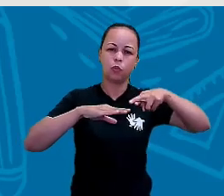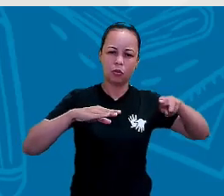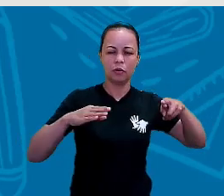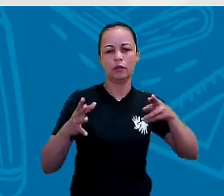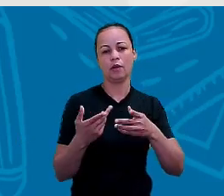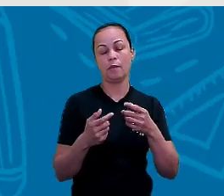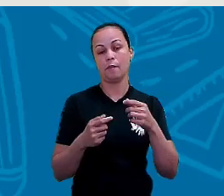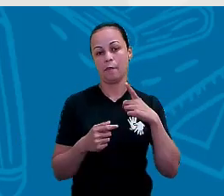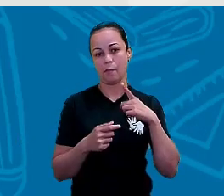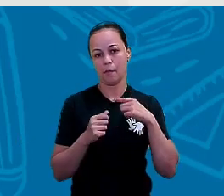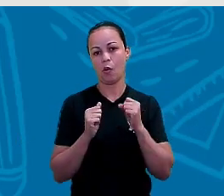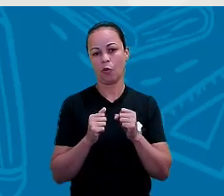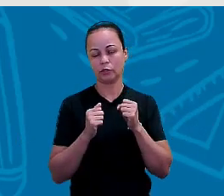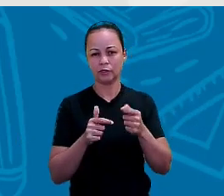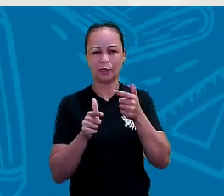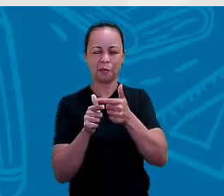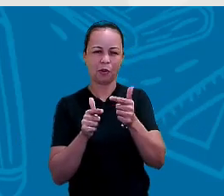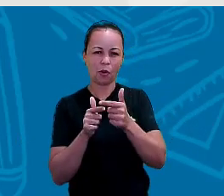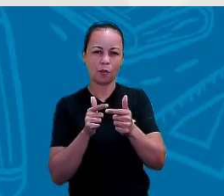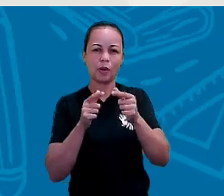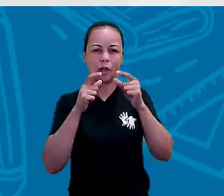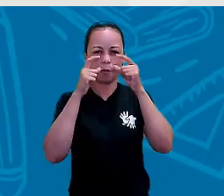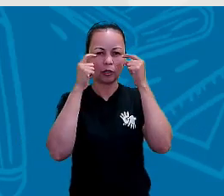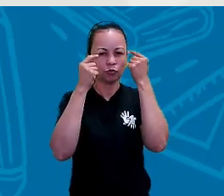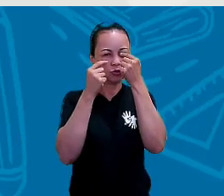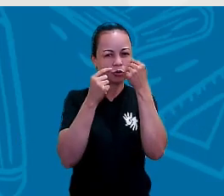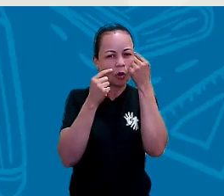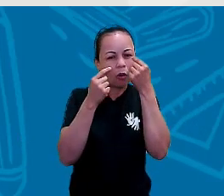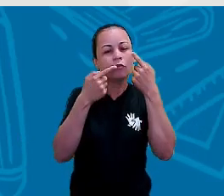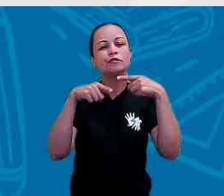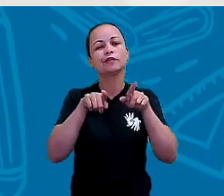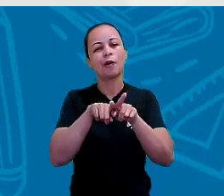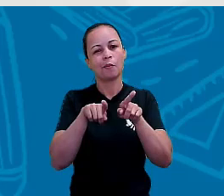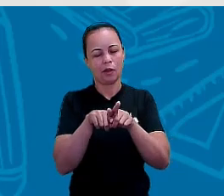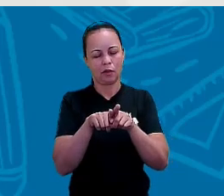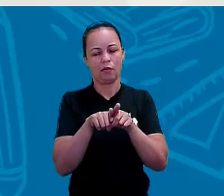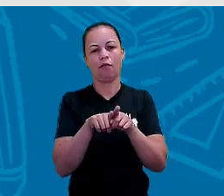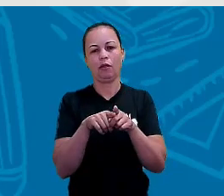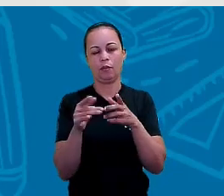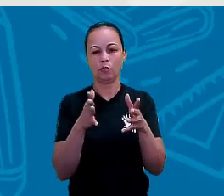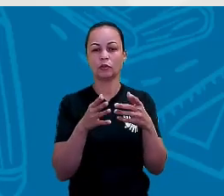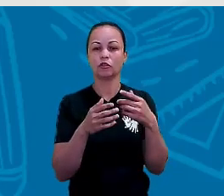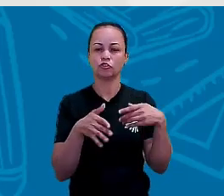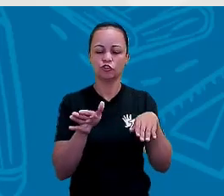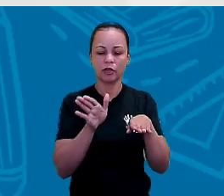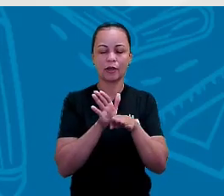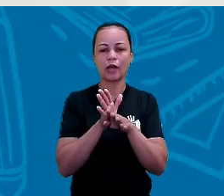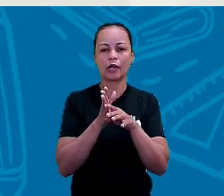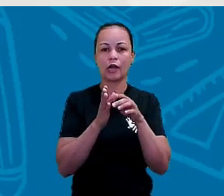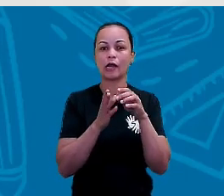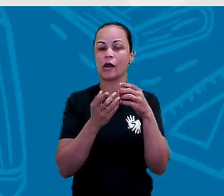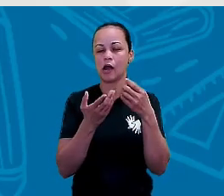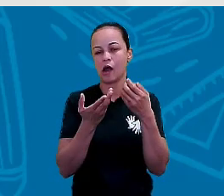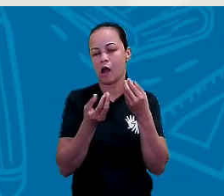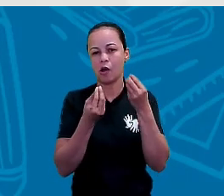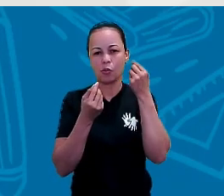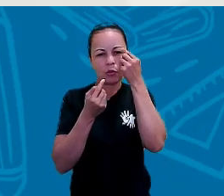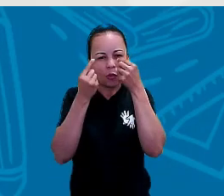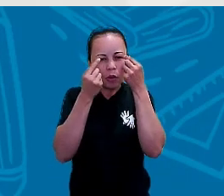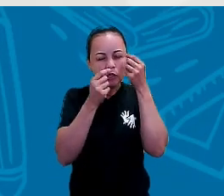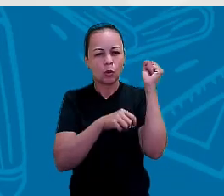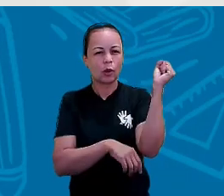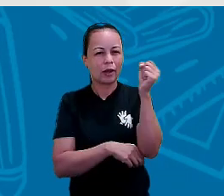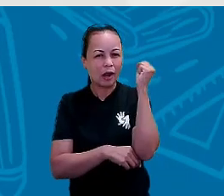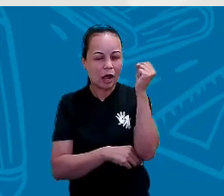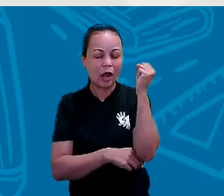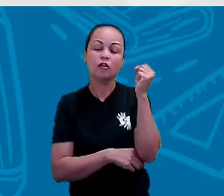problemas oculares, ou seja, problemas na nossa visão, podendo chegar até em casos graves a levar